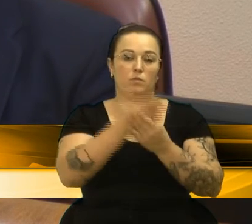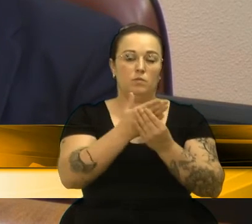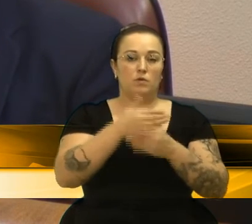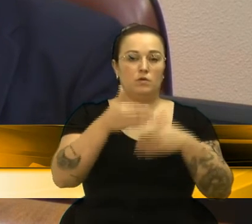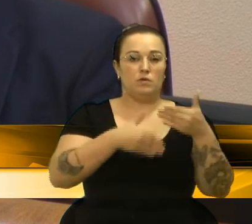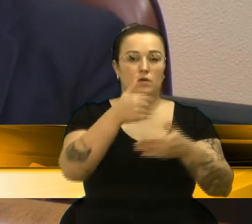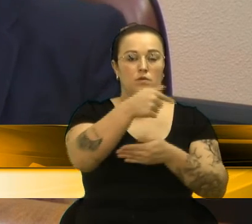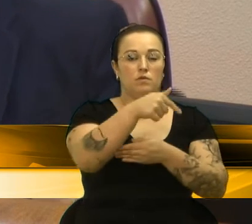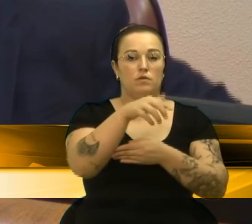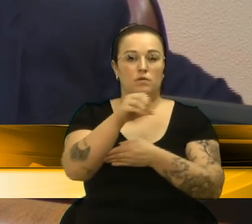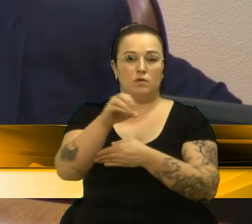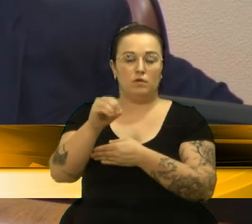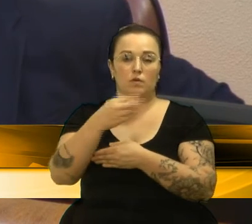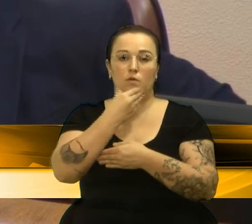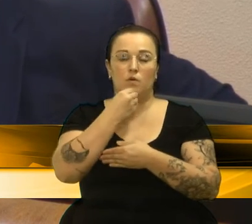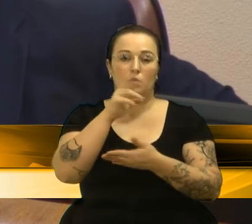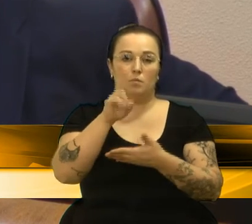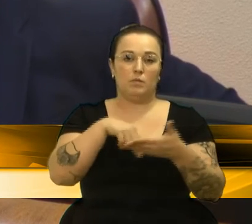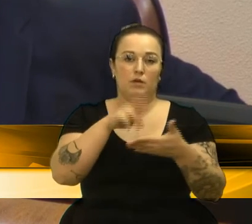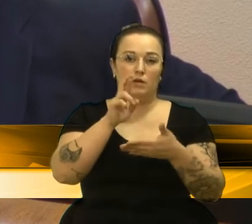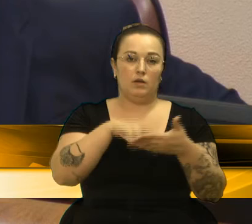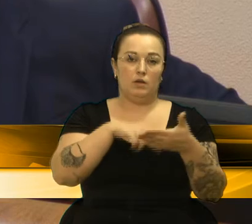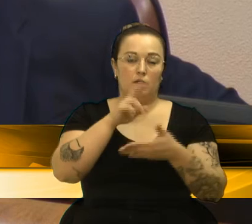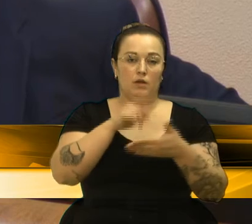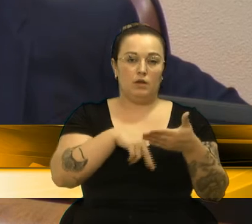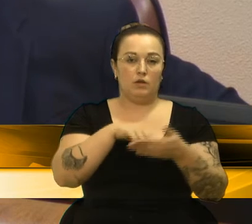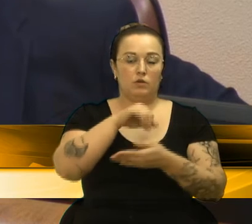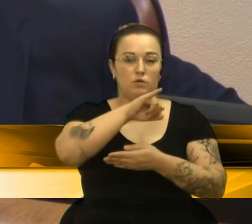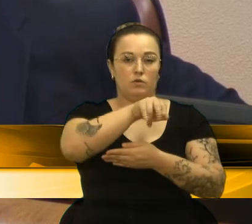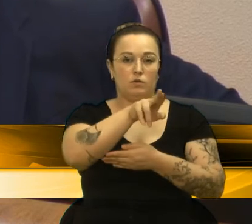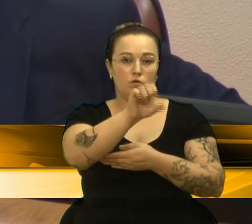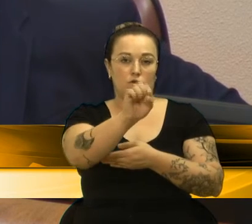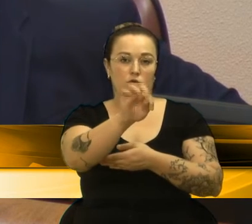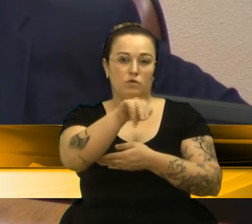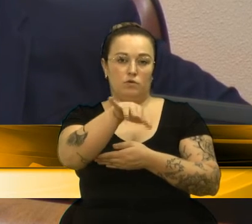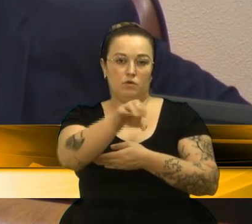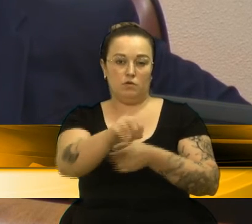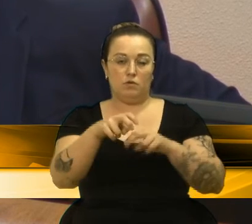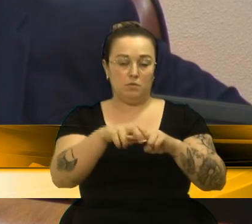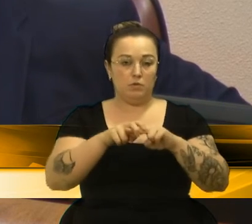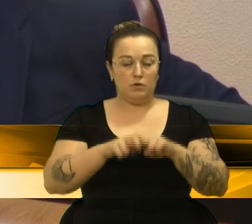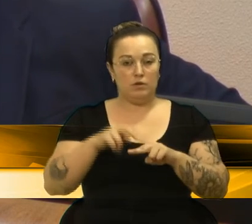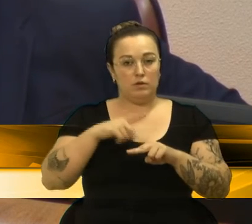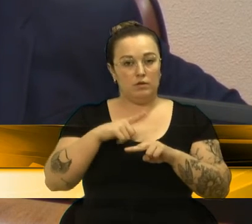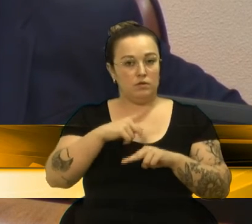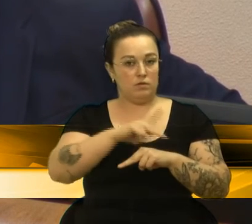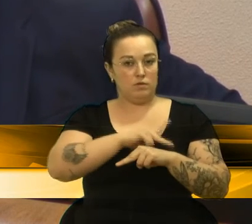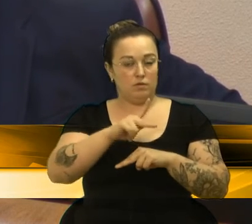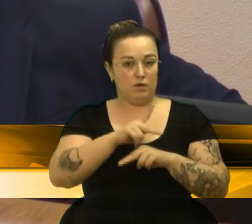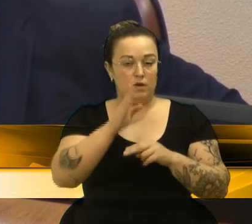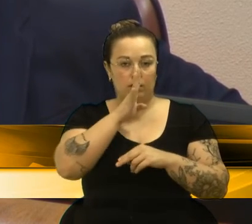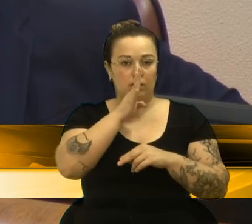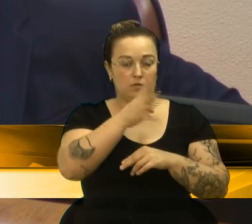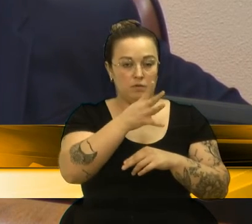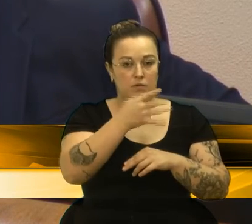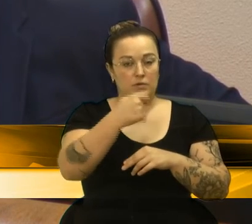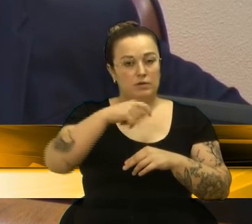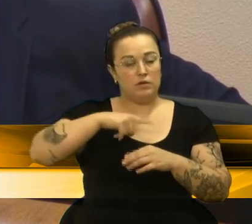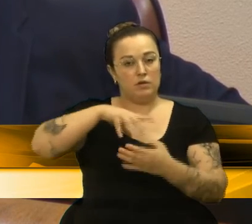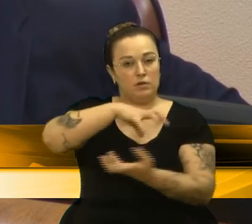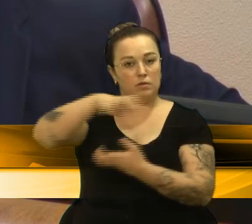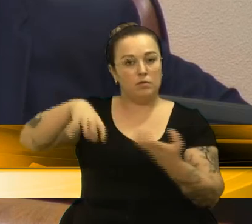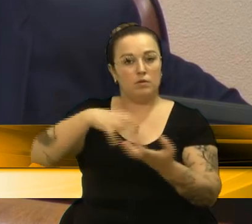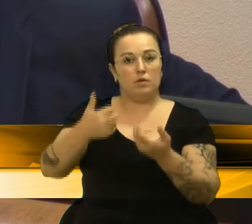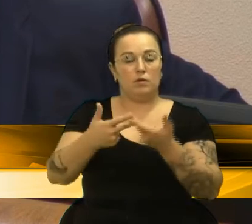700.0599.2524. Relator Constantino Lisboa de Azevedo, julgado em 3/11/2011. Portanto, nobres e diz para que a denúncia tenha seguimento, é mister que esteja